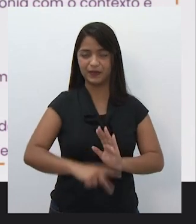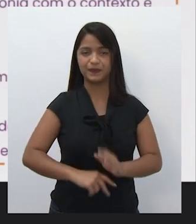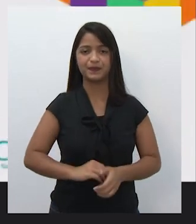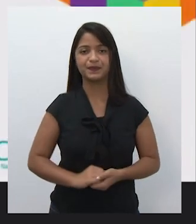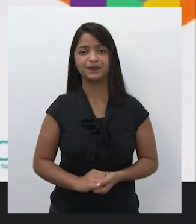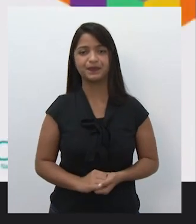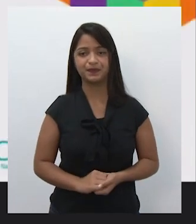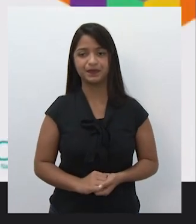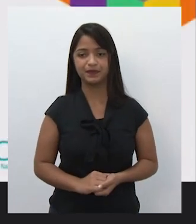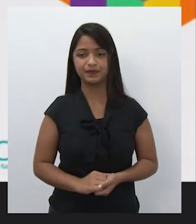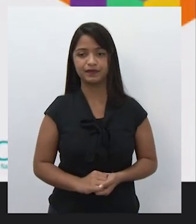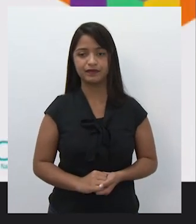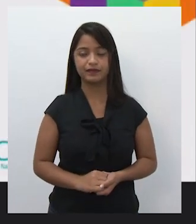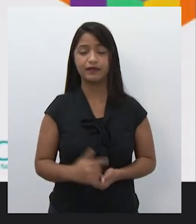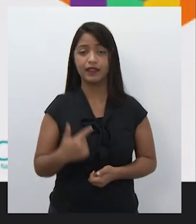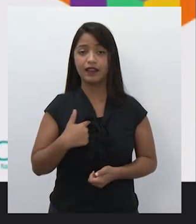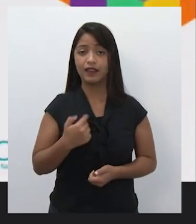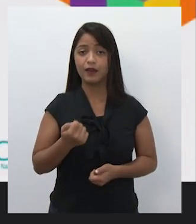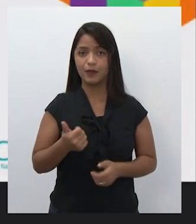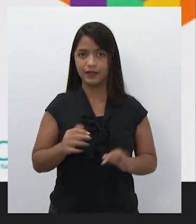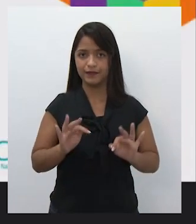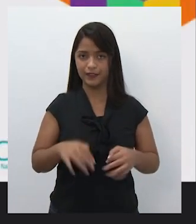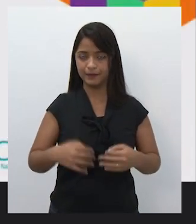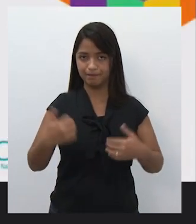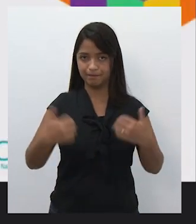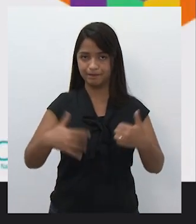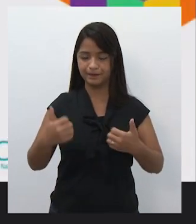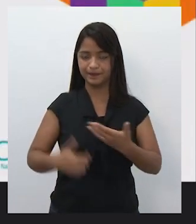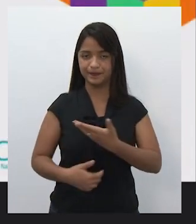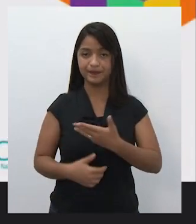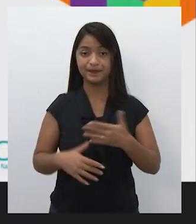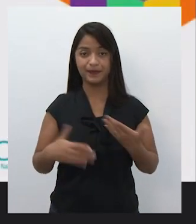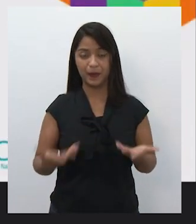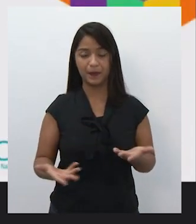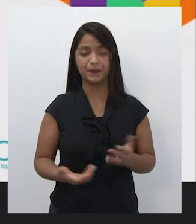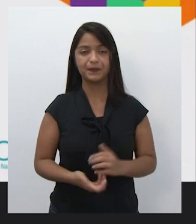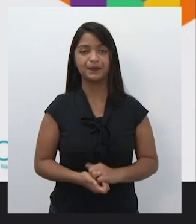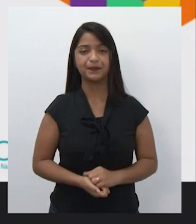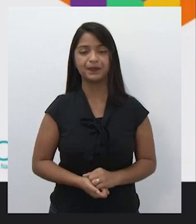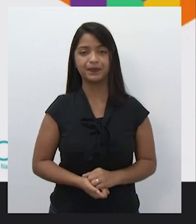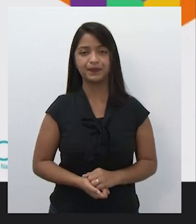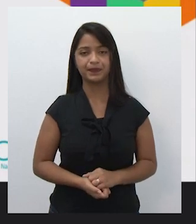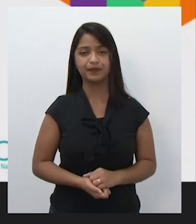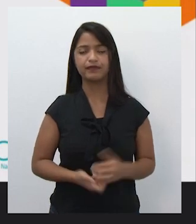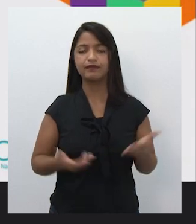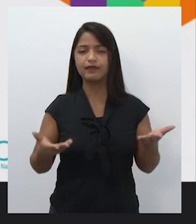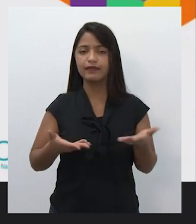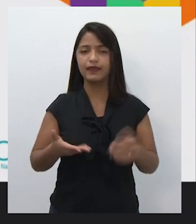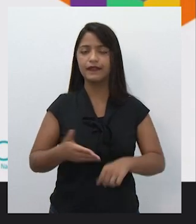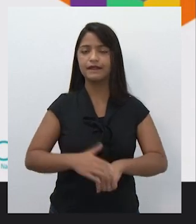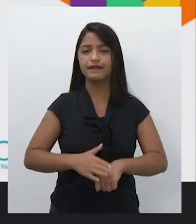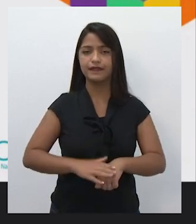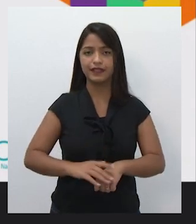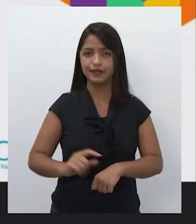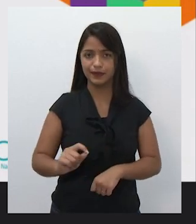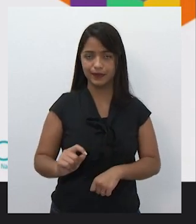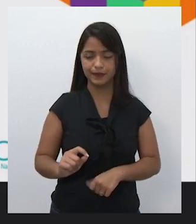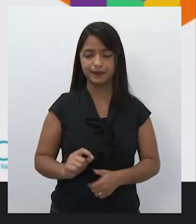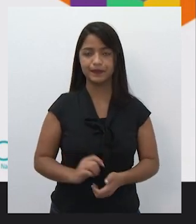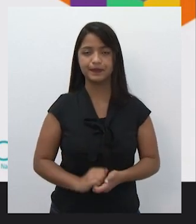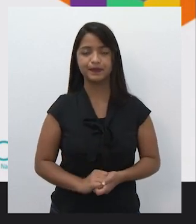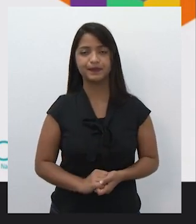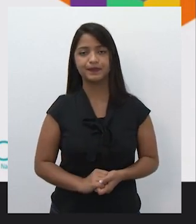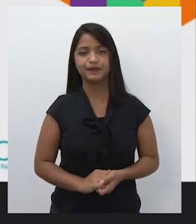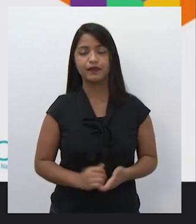Pri, já estou aí na fase final. Então, o que que nós vamos fazer agora? A gente vai olhar um